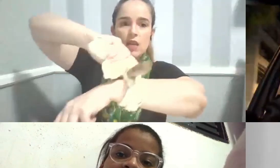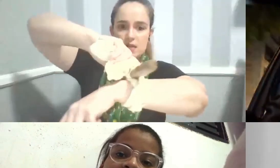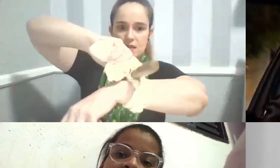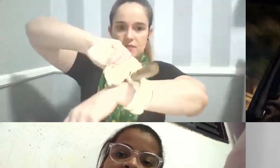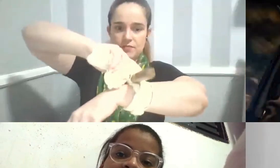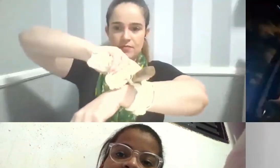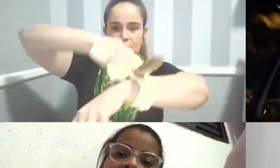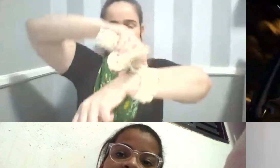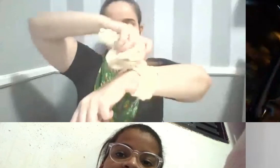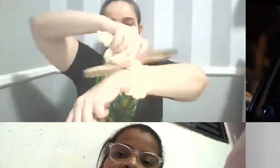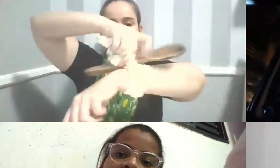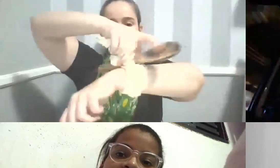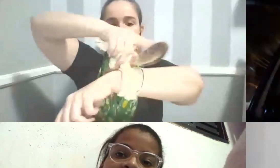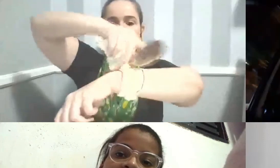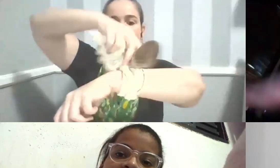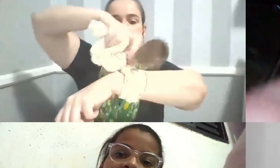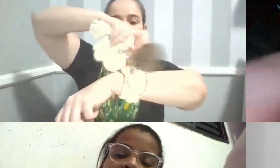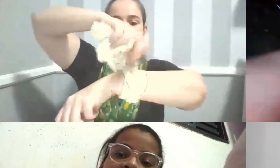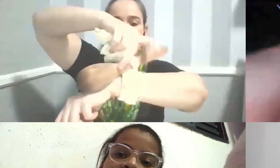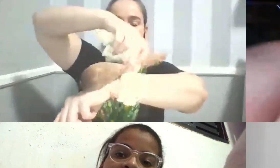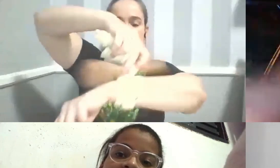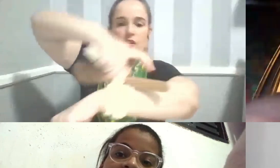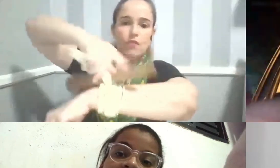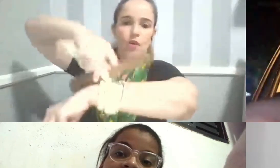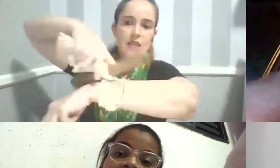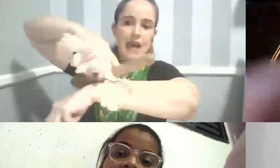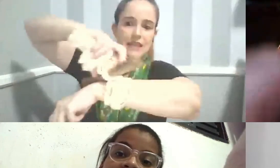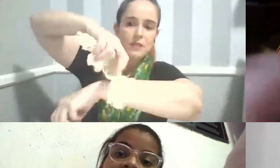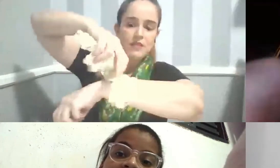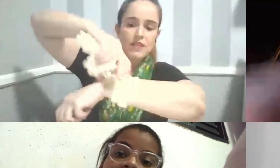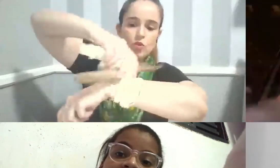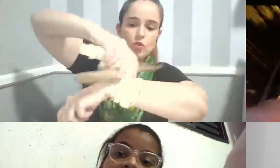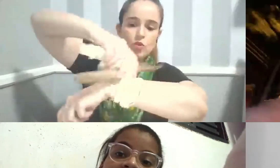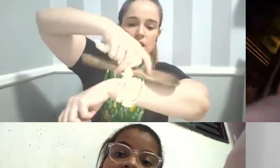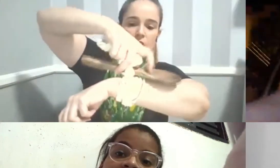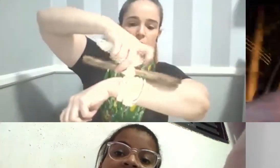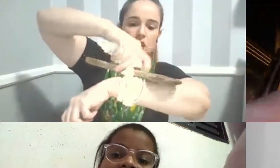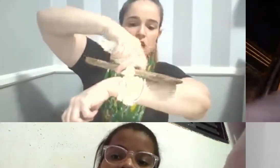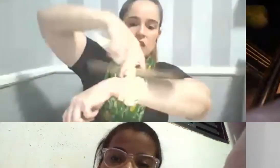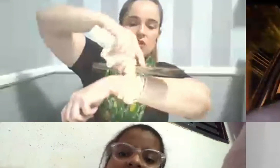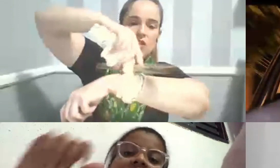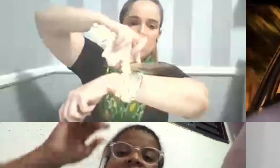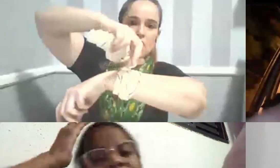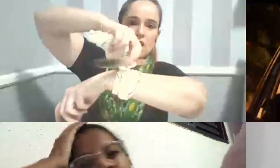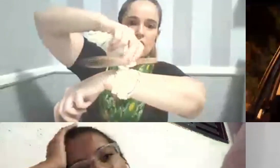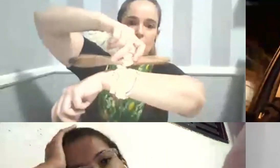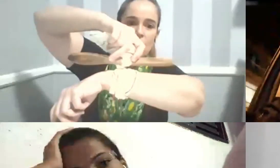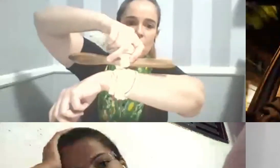fechando a torneira. Ó, então eu vou rodar. Vou rodar. Tá dando para ver que eu tô rodando aqui o pauzinho?